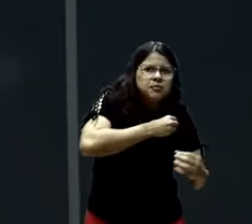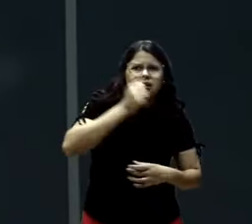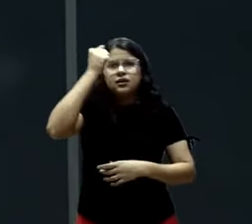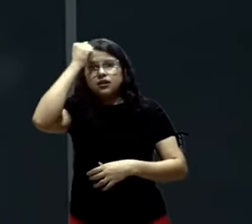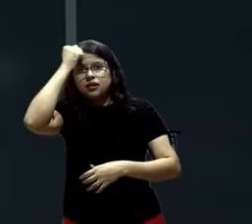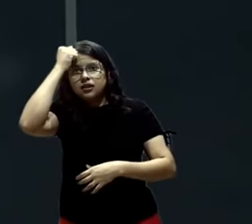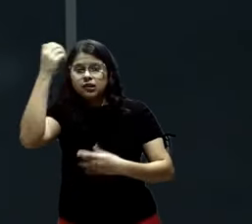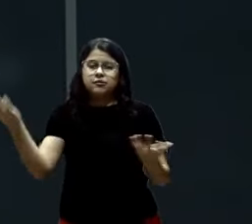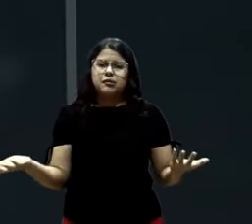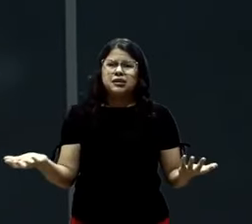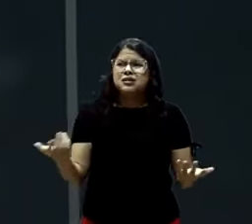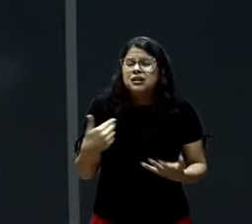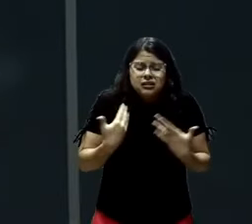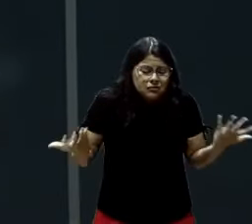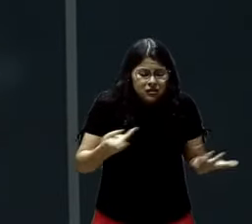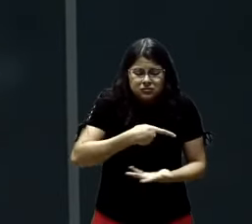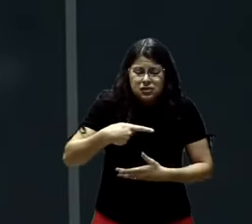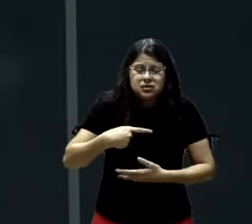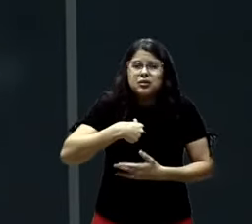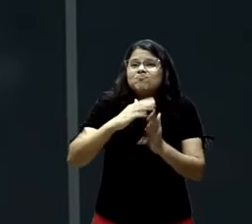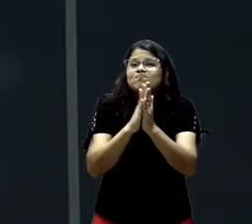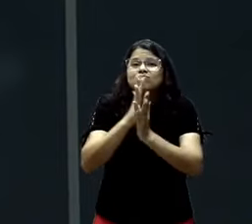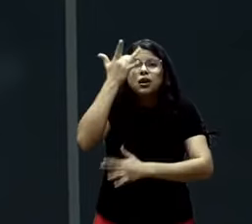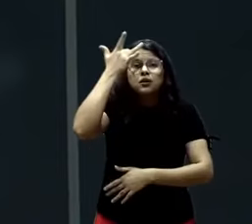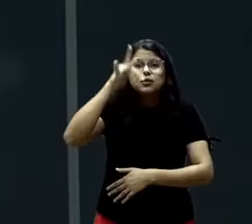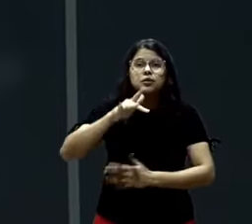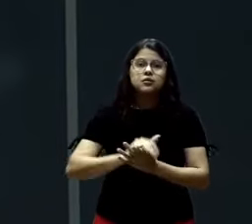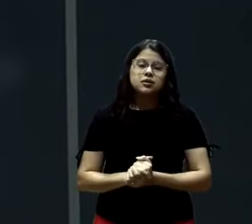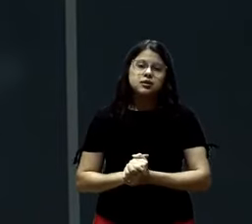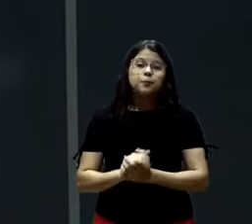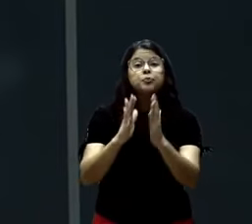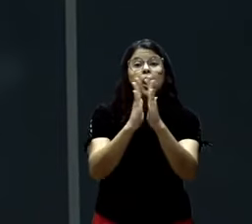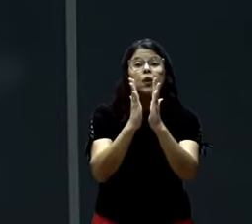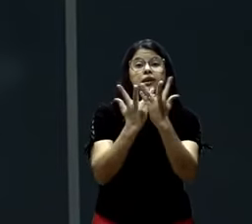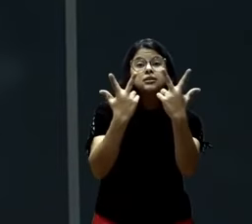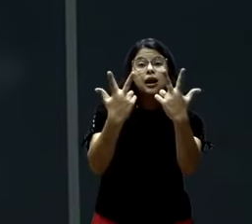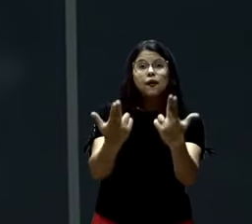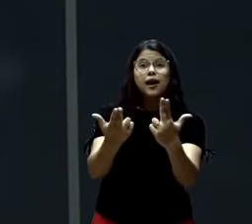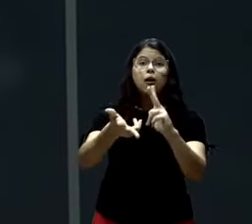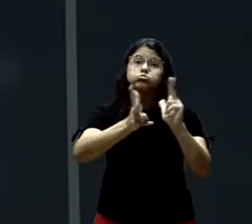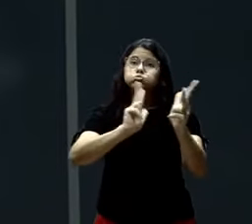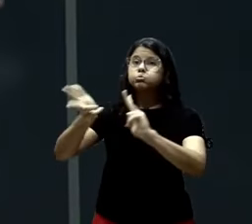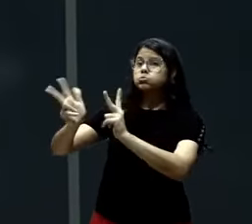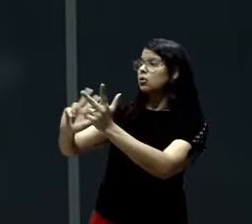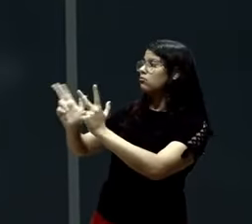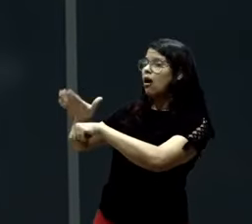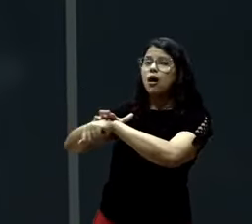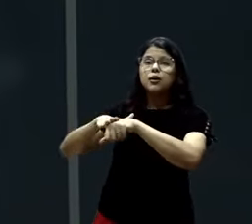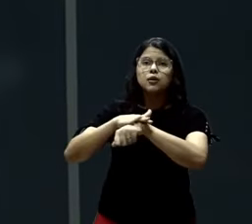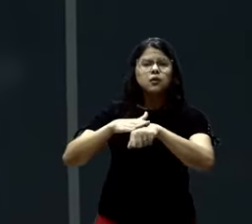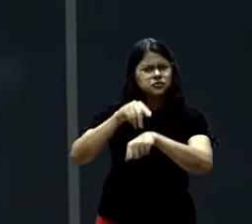Oração é uma conversa. E eu tenho certeza que você sabe conversar. Você pode ser tímido com